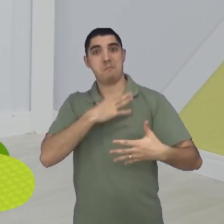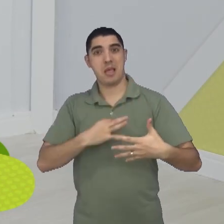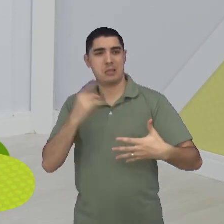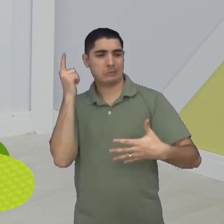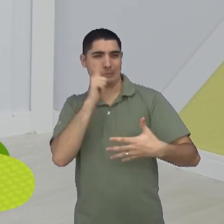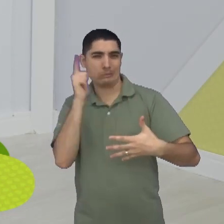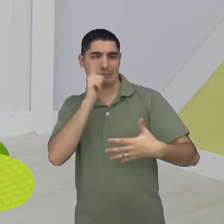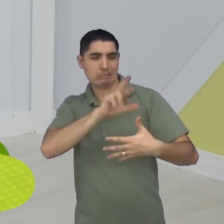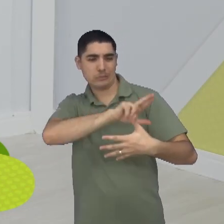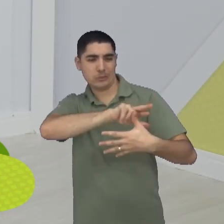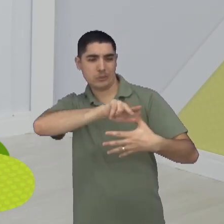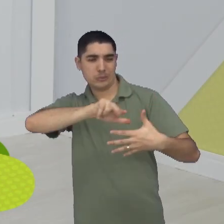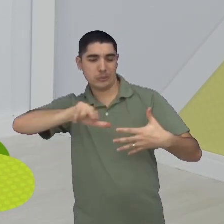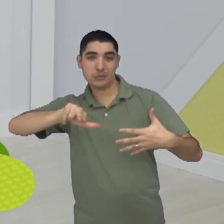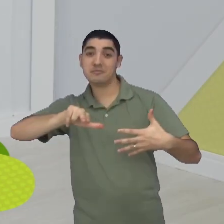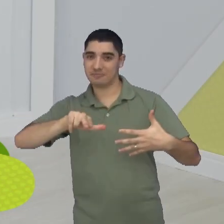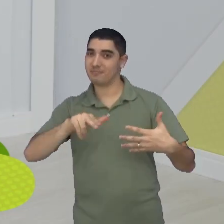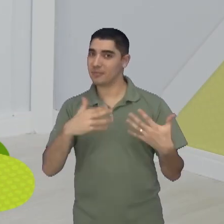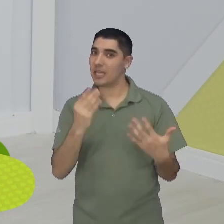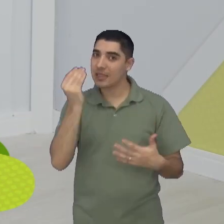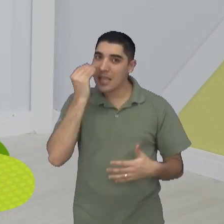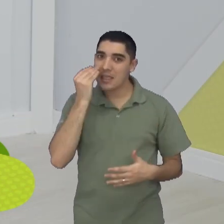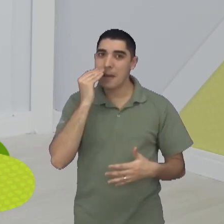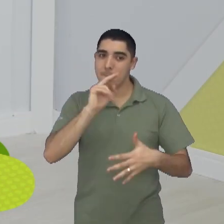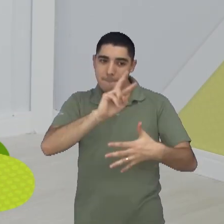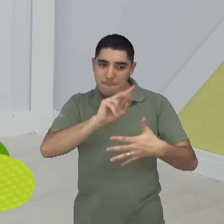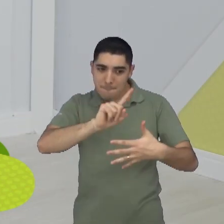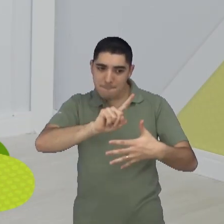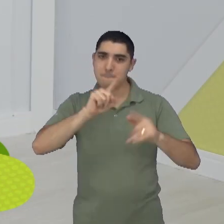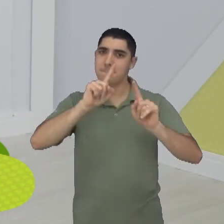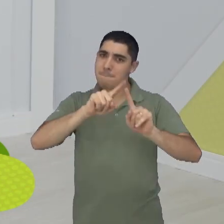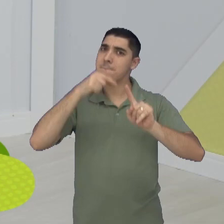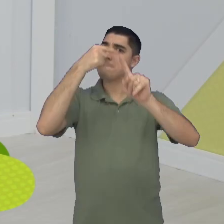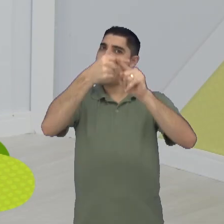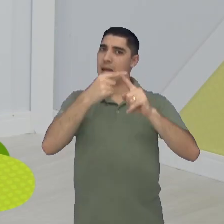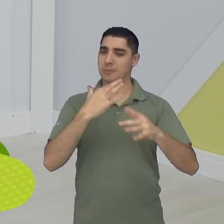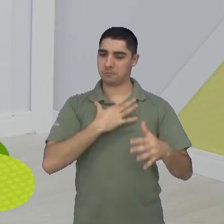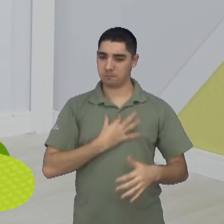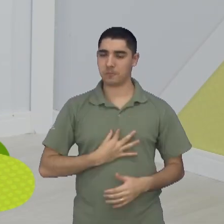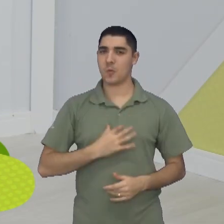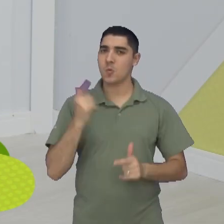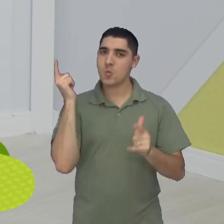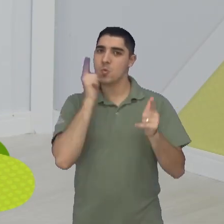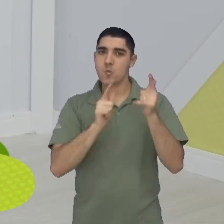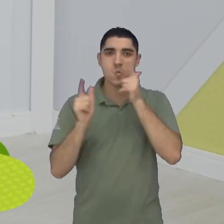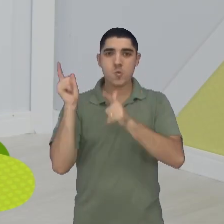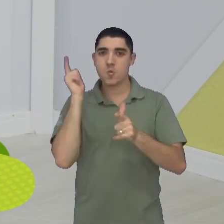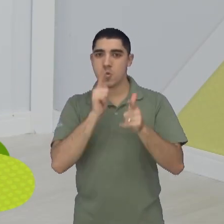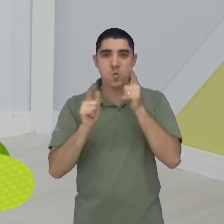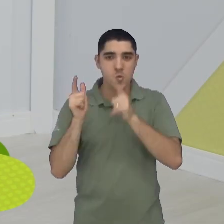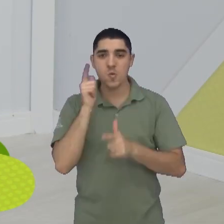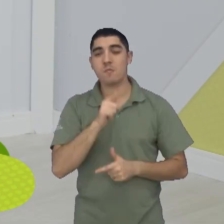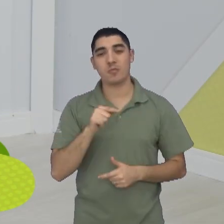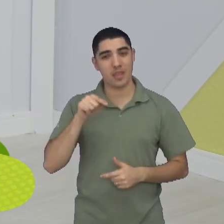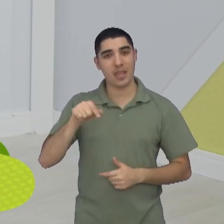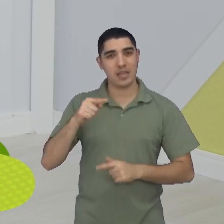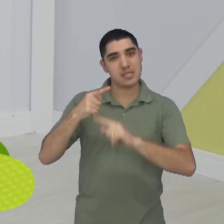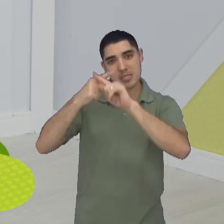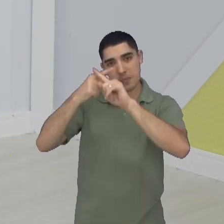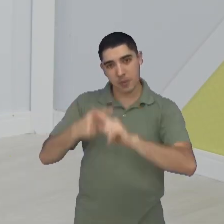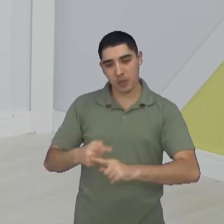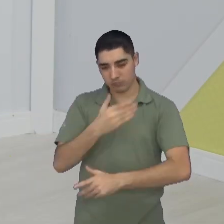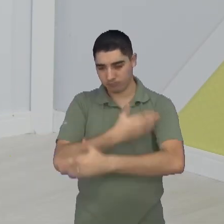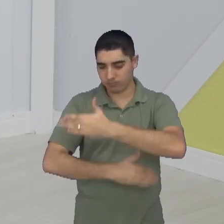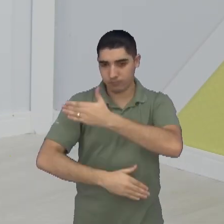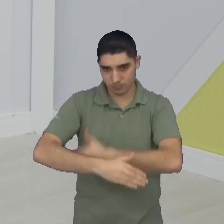medalha a mais, enfim, aumentar essa somatória de medalhas que o Brasil conquistou aí nos Jogos